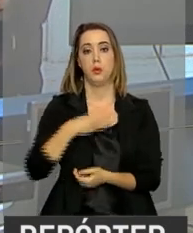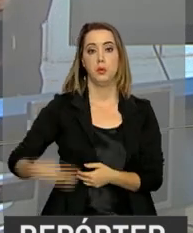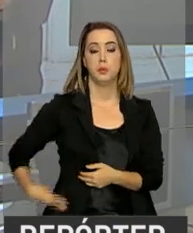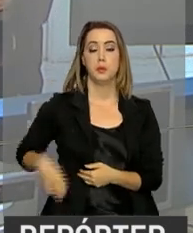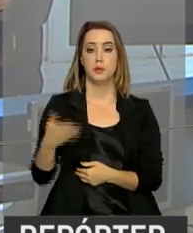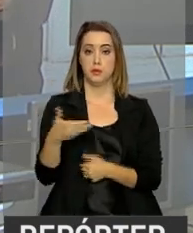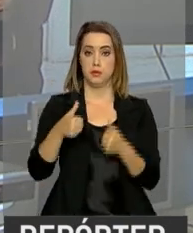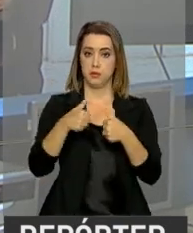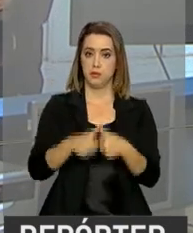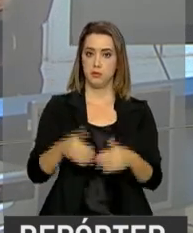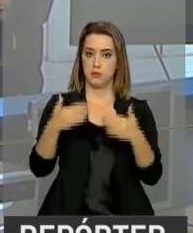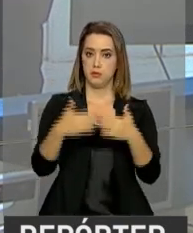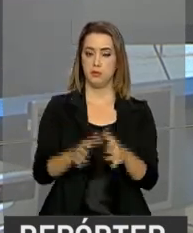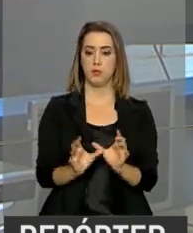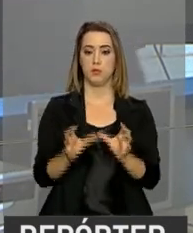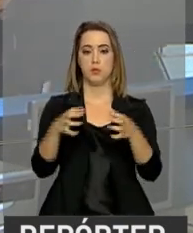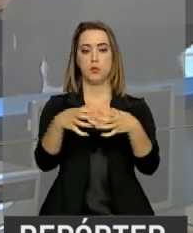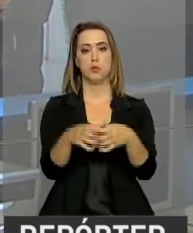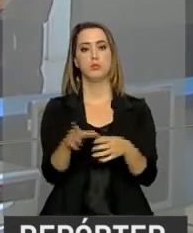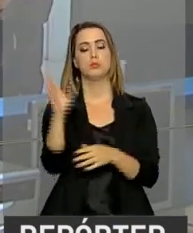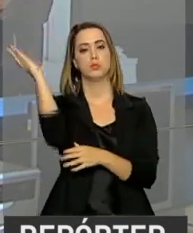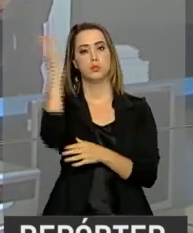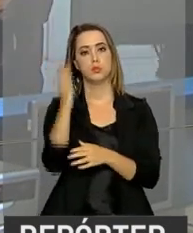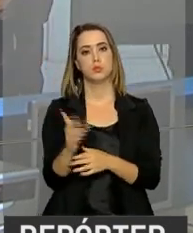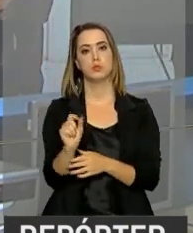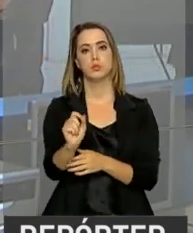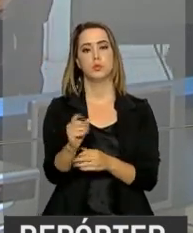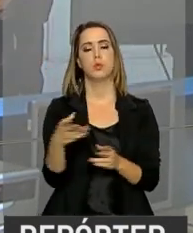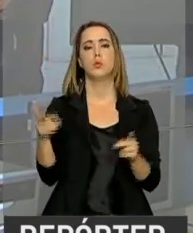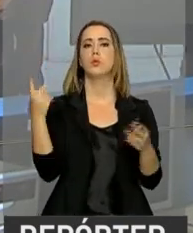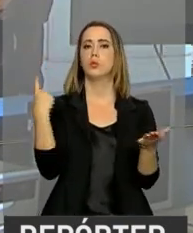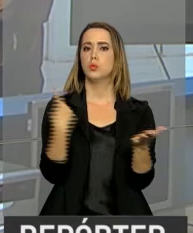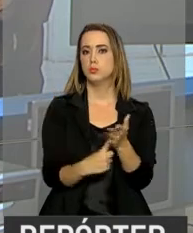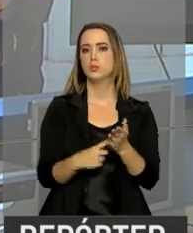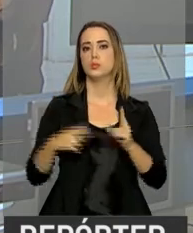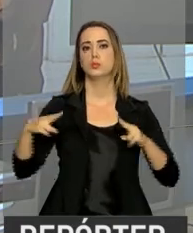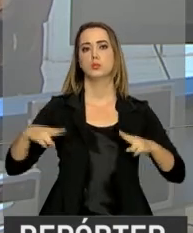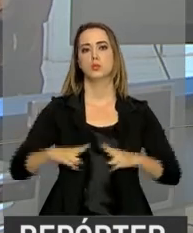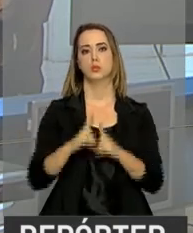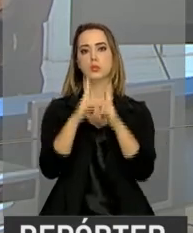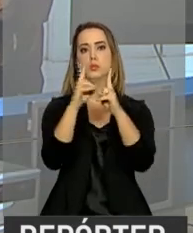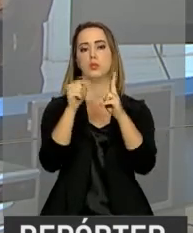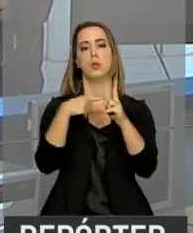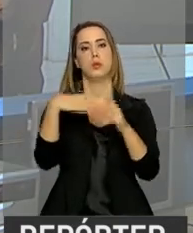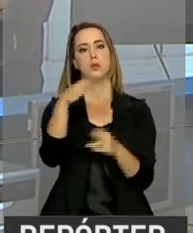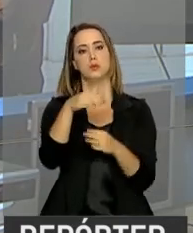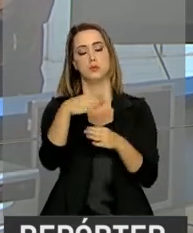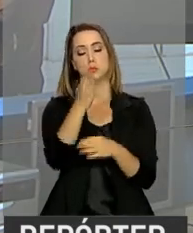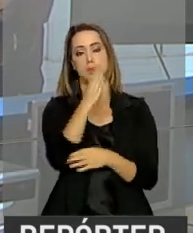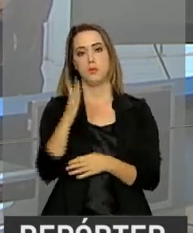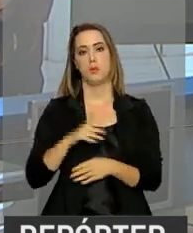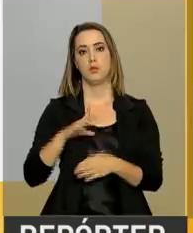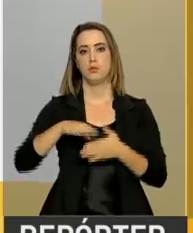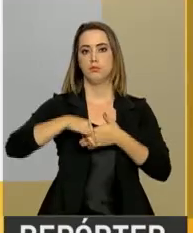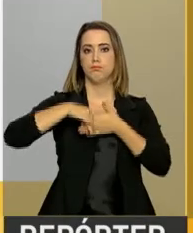o ministro, o encontro representa a consolidação do Acordo de Paris e o Brasil teve um papel de liderança na